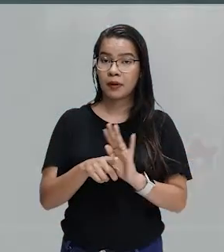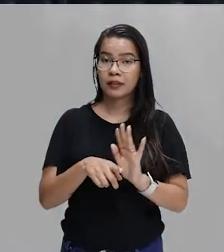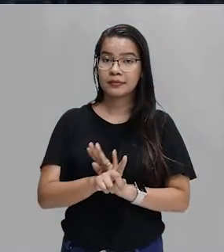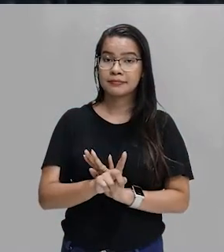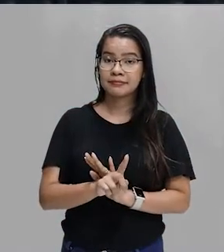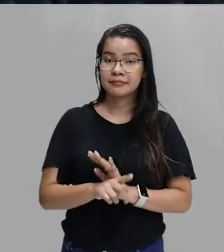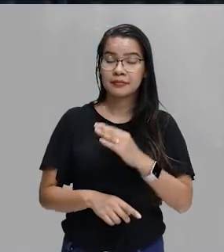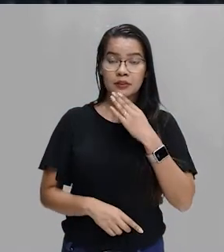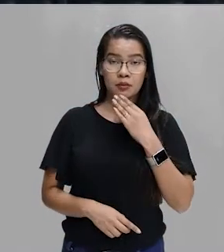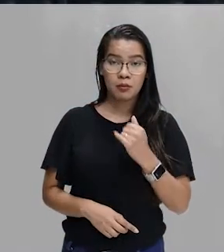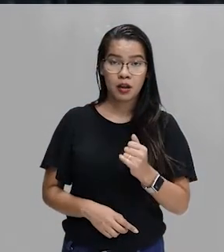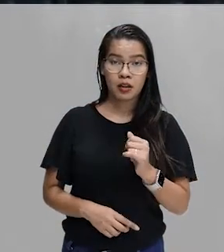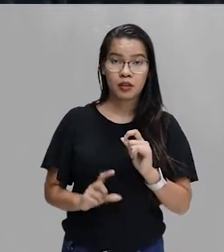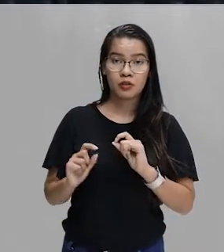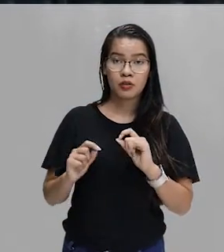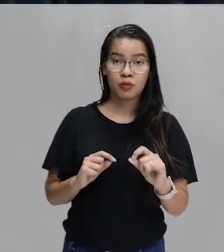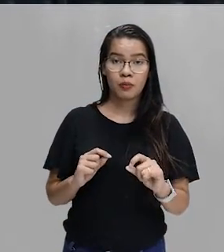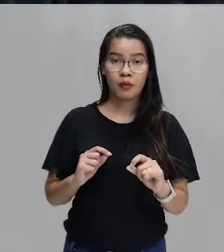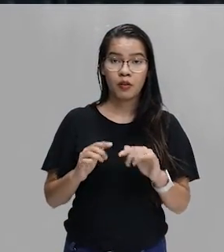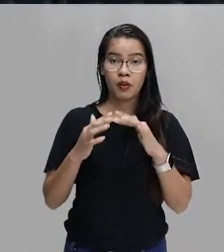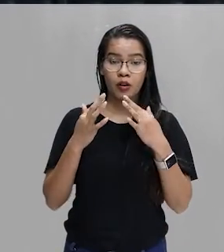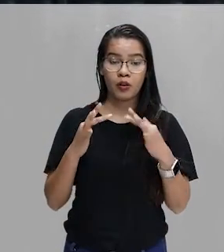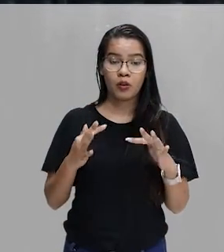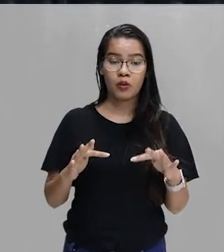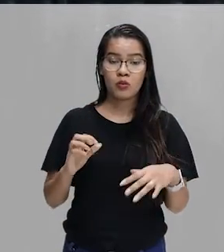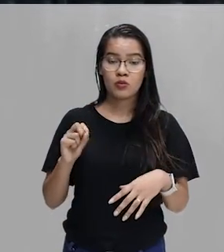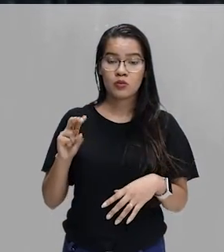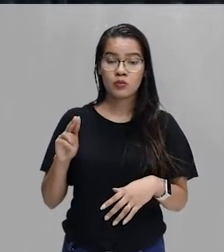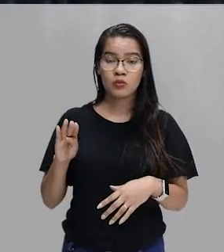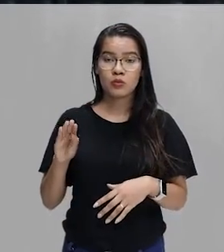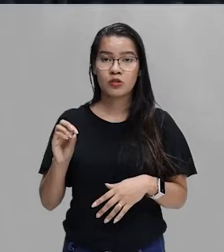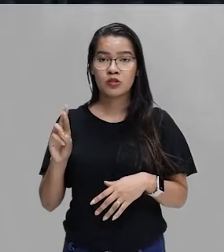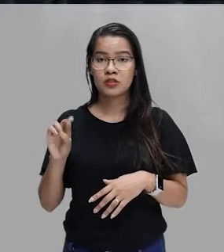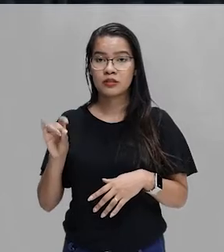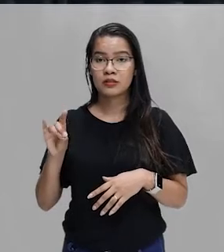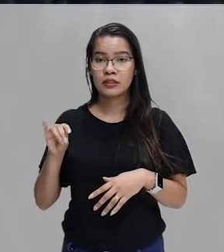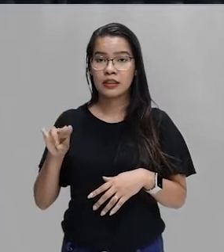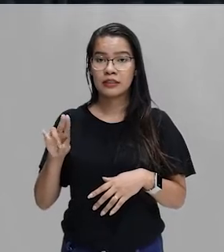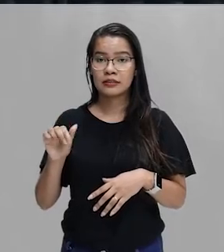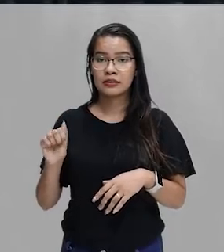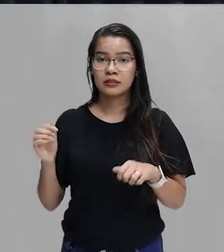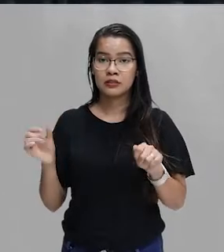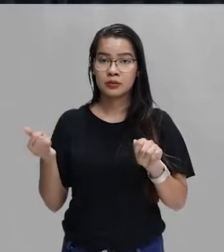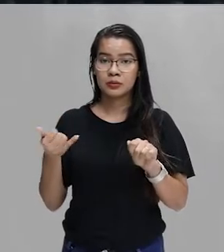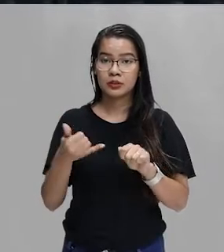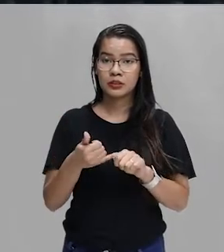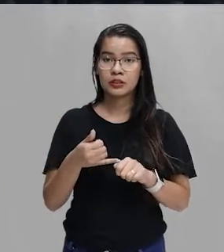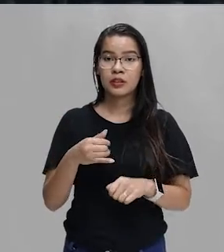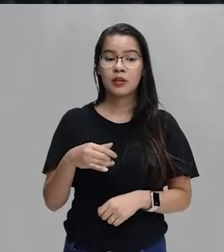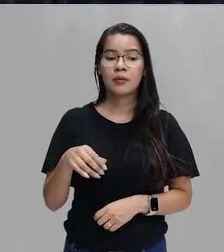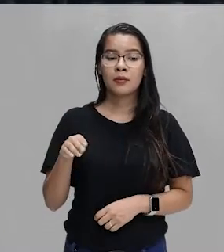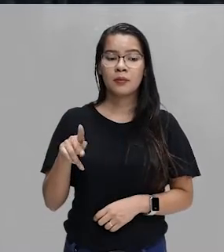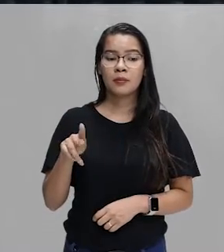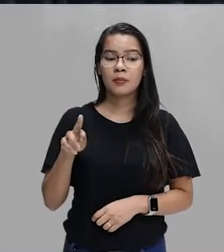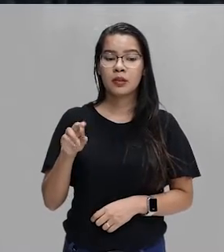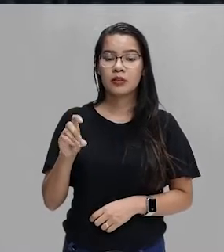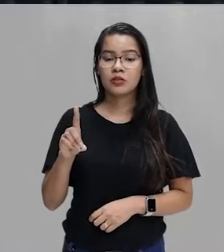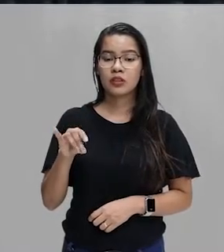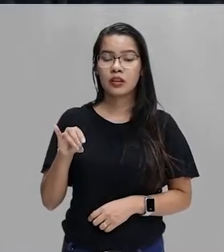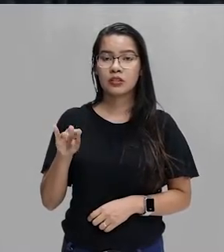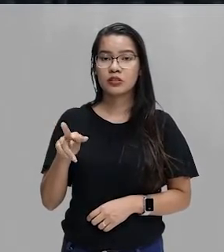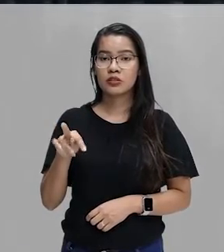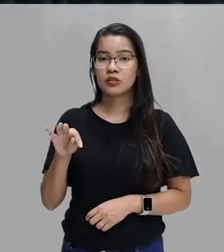questão está pedindo uma oração subordinada, substantiva, predicativa. Predicativa é aquela oração que vai funcionar